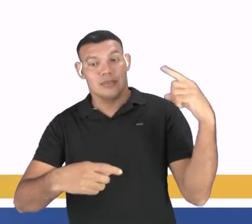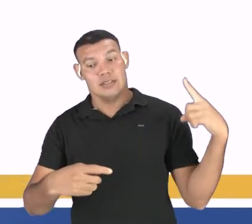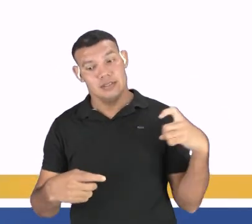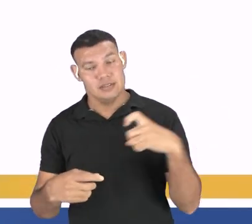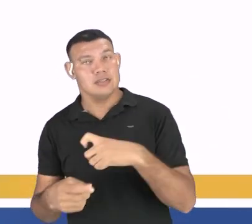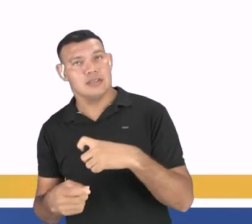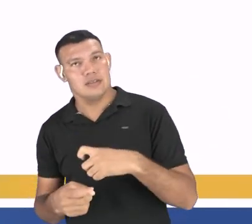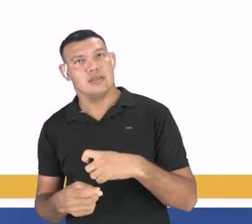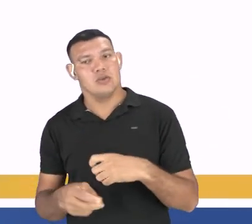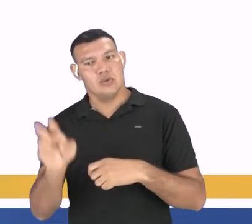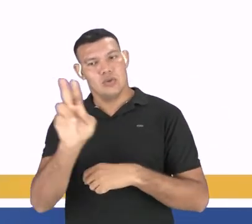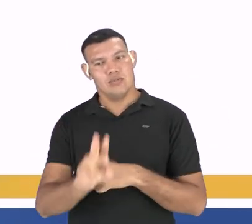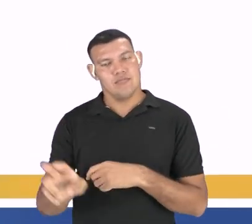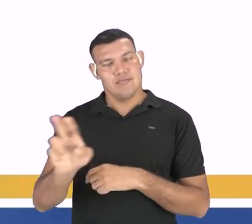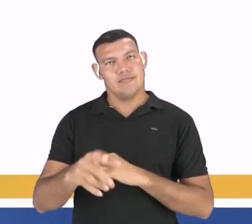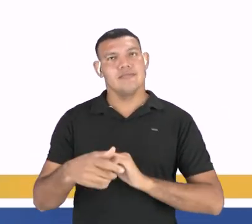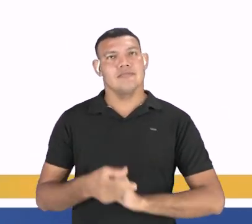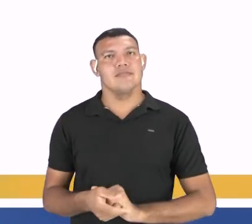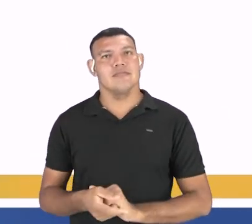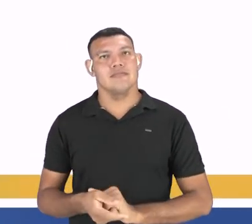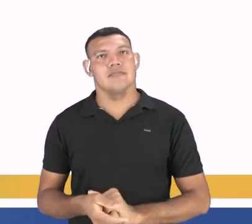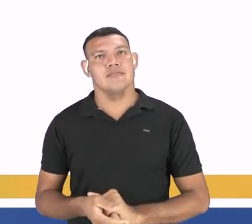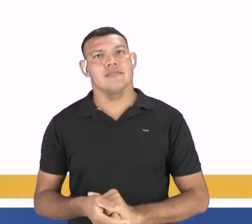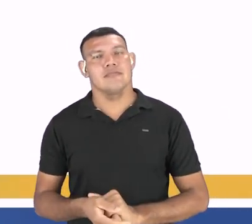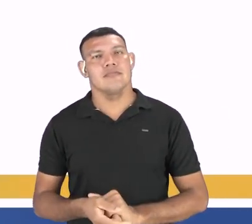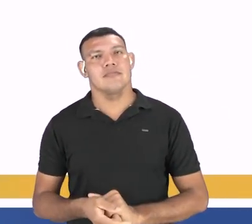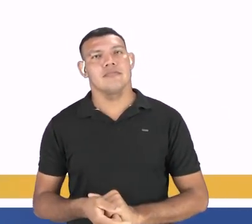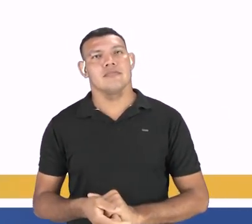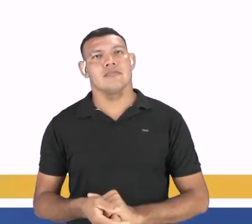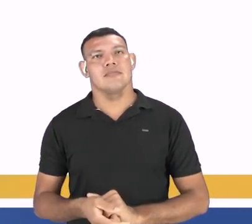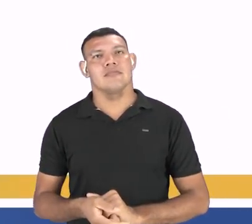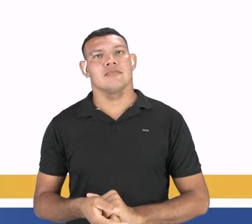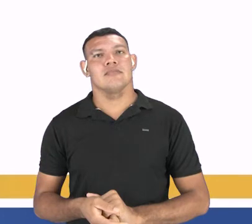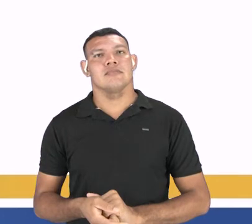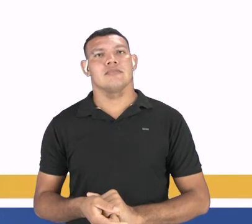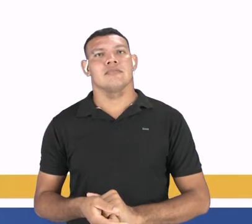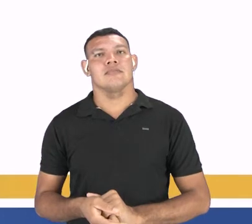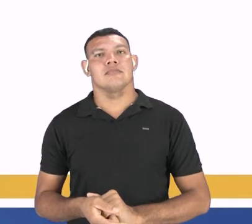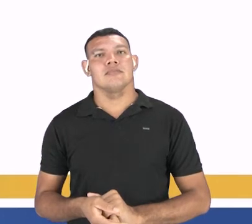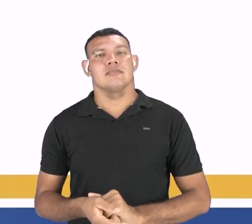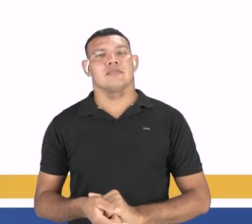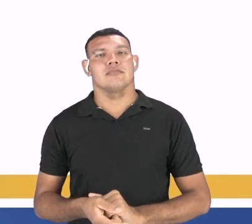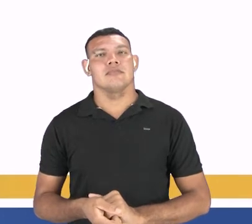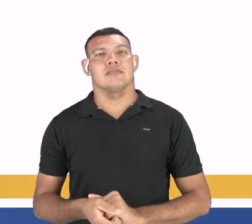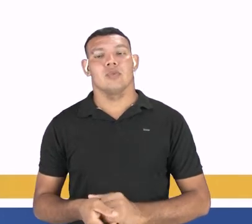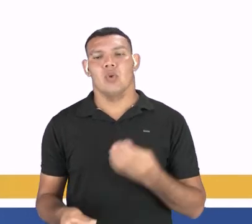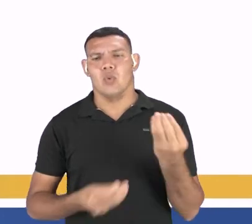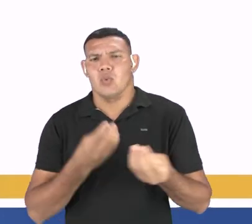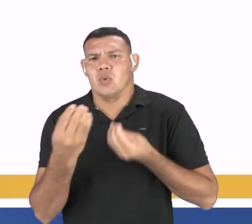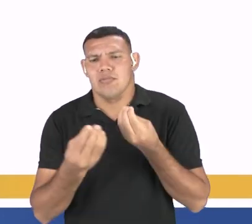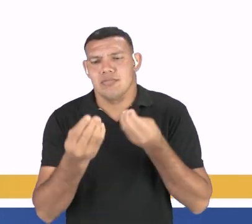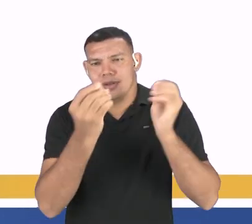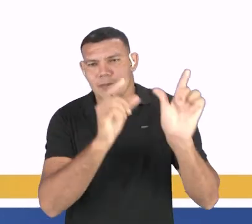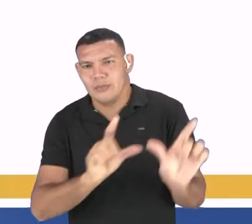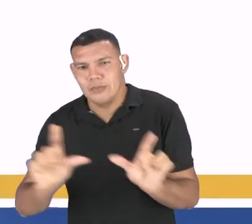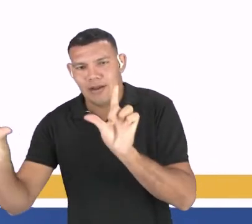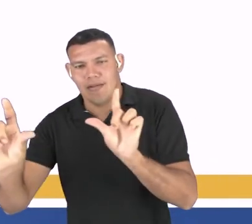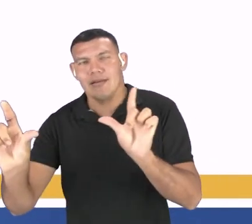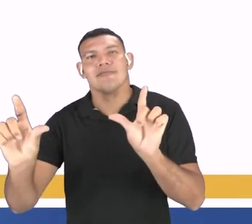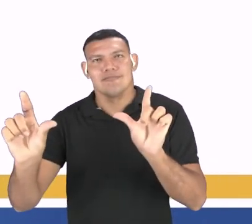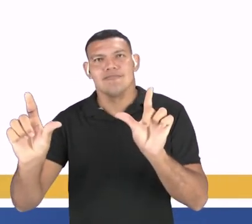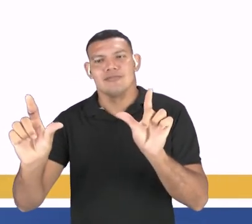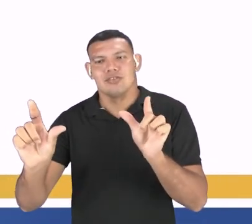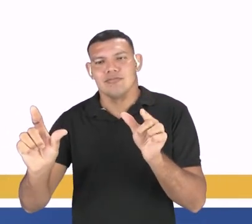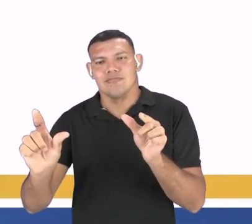clivagem é a queimar quem passa as imagem a gente vê outros para vocês mostram justamente como é que acontece todo